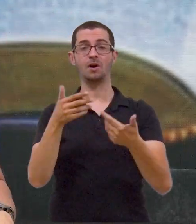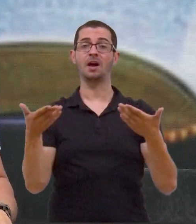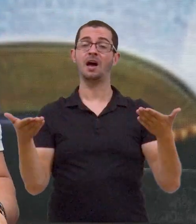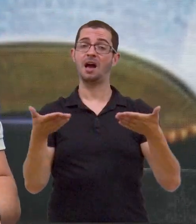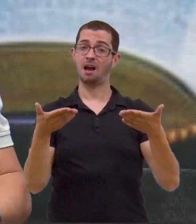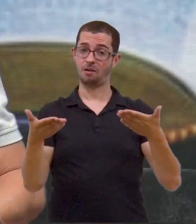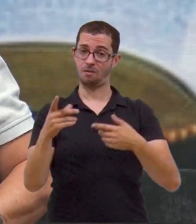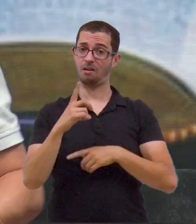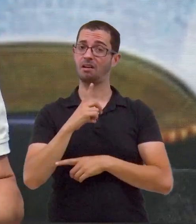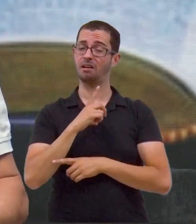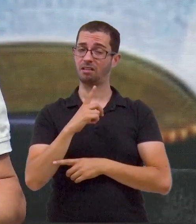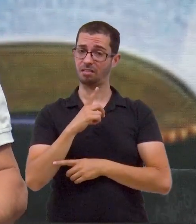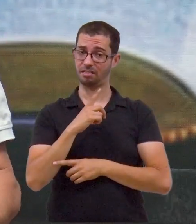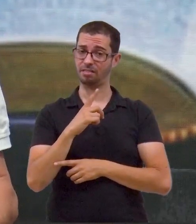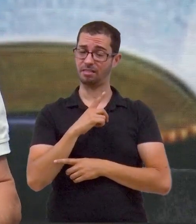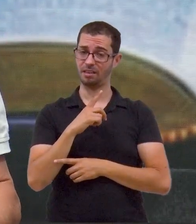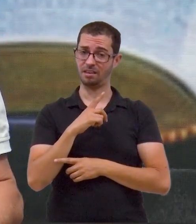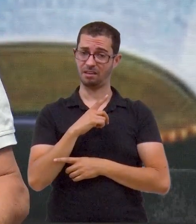por esta